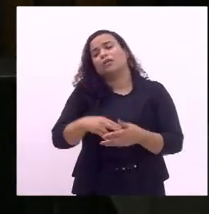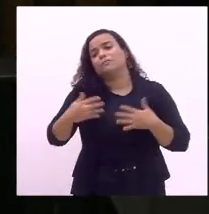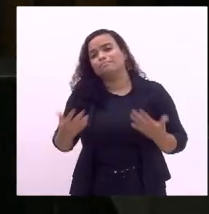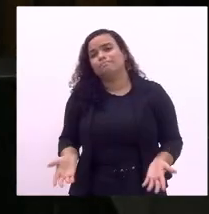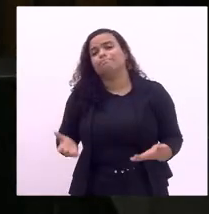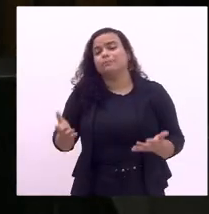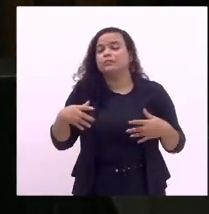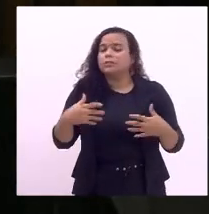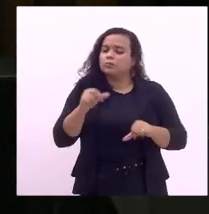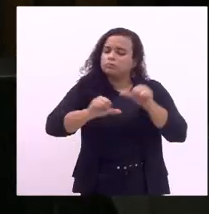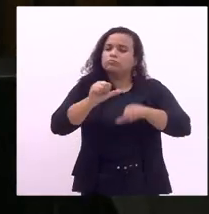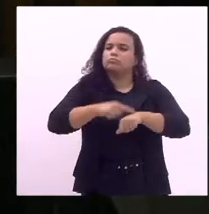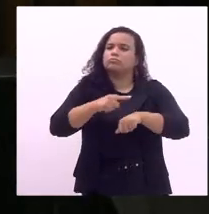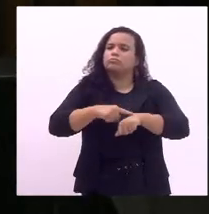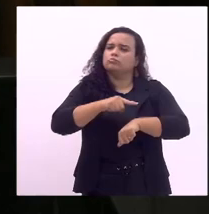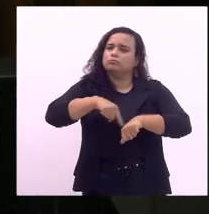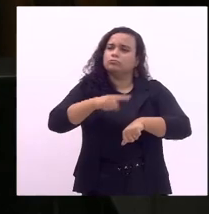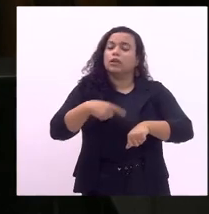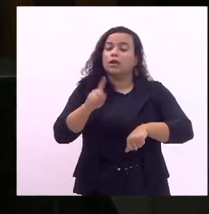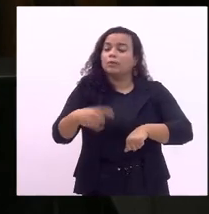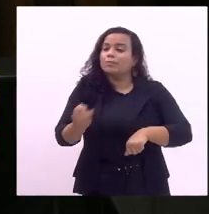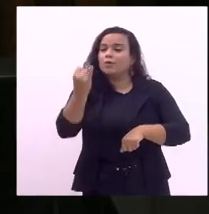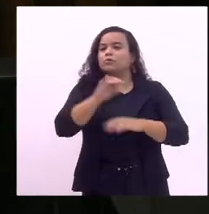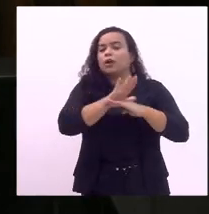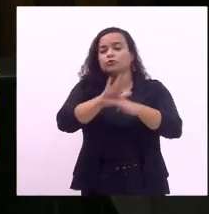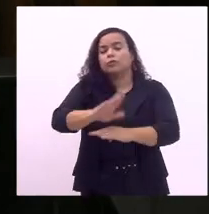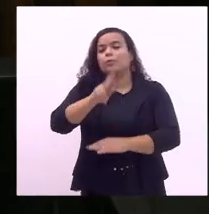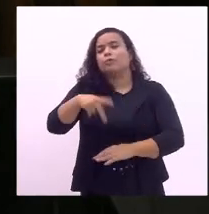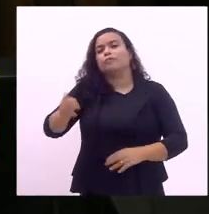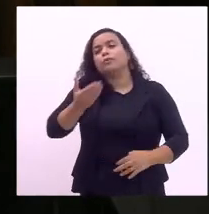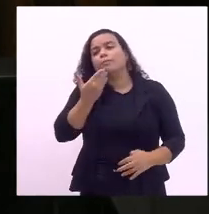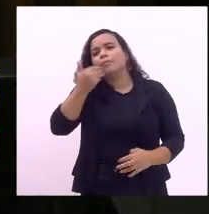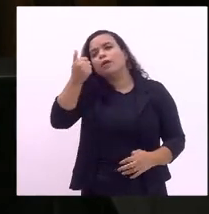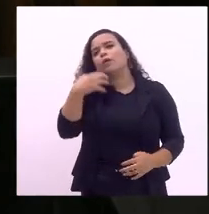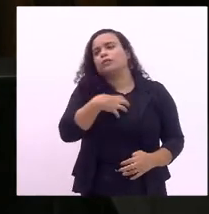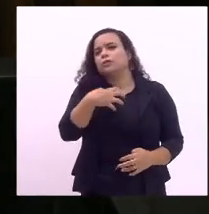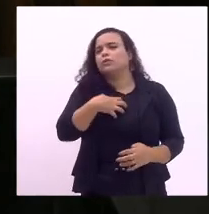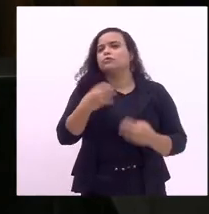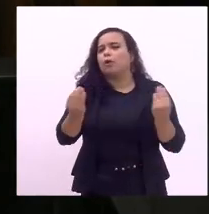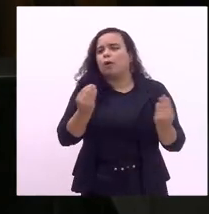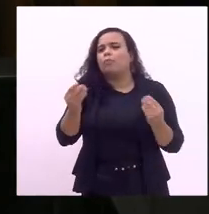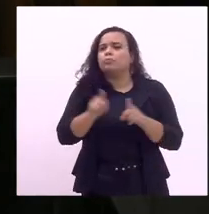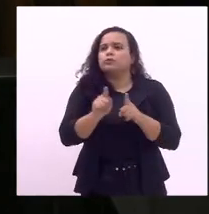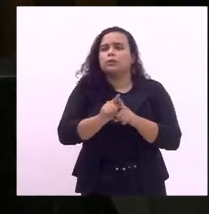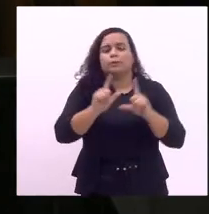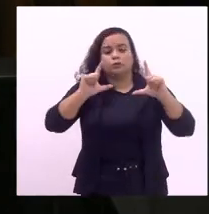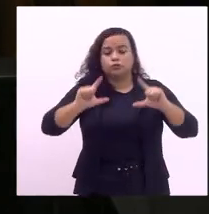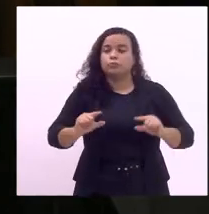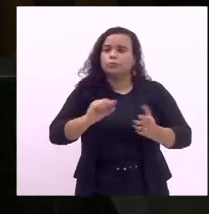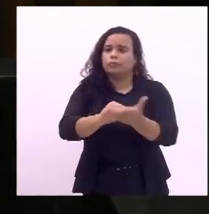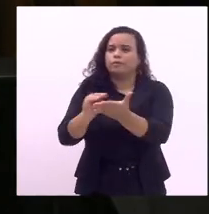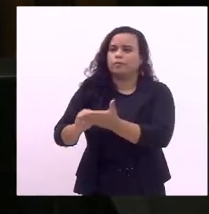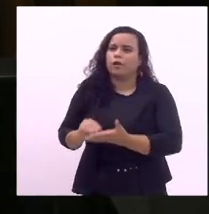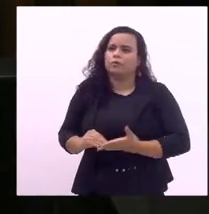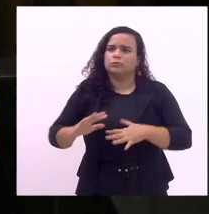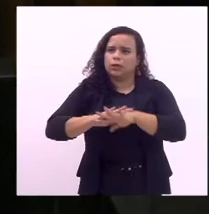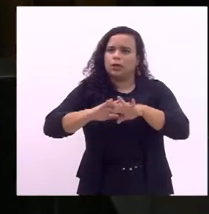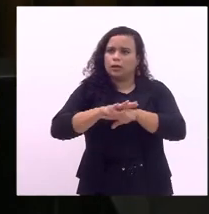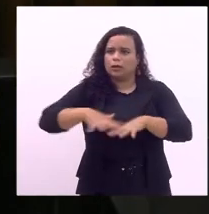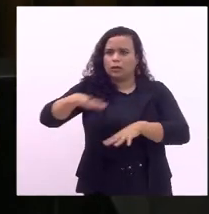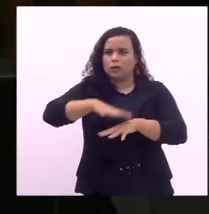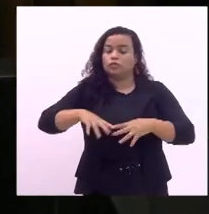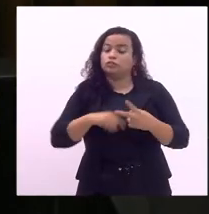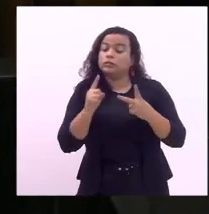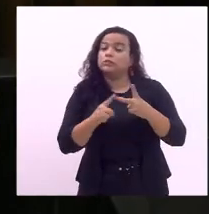migração é fundamental para melhorar a situação do professor e para diminuir as carências na rede. Uma segunda dívida que eu